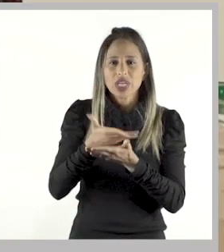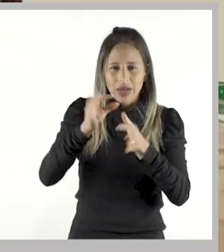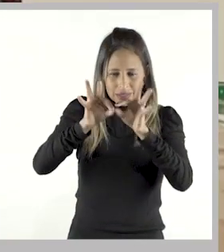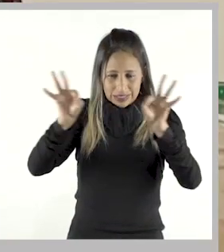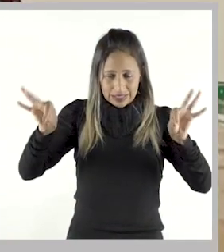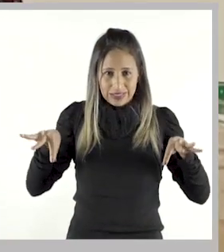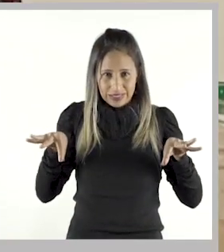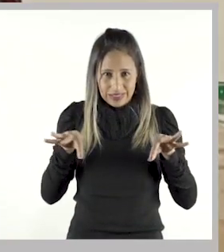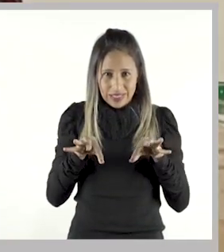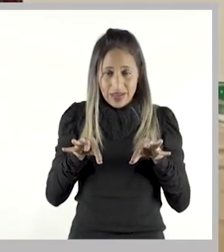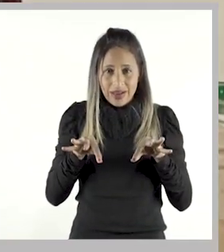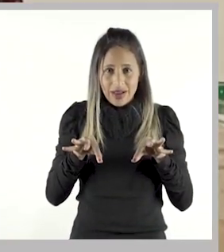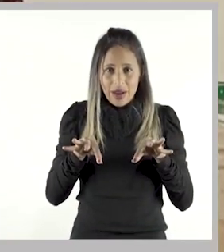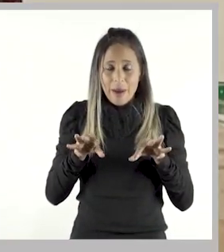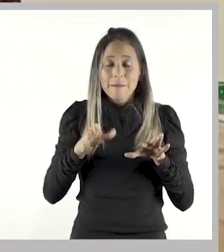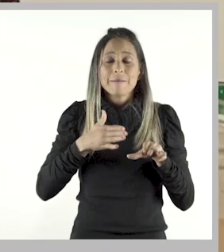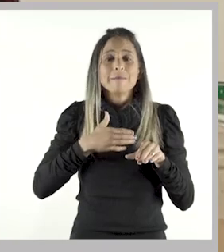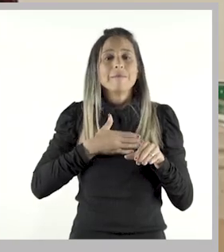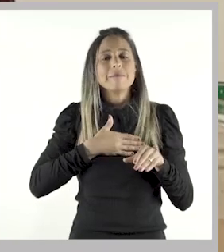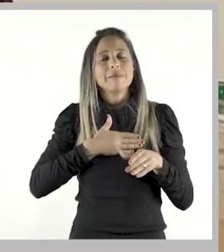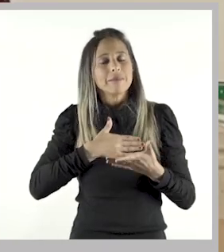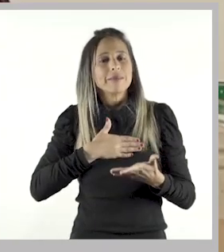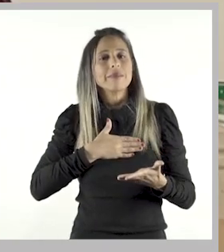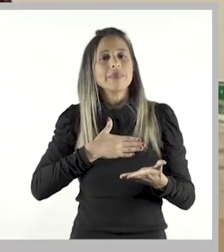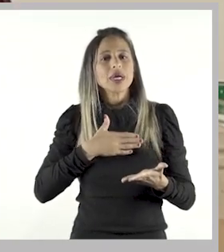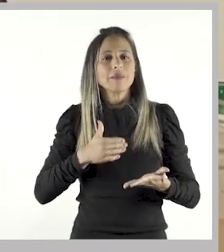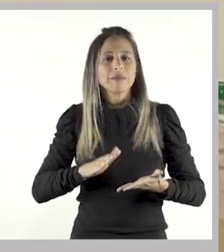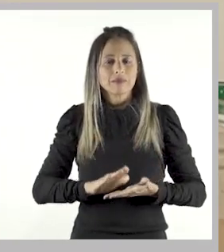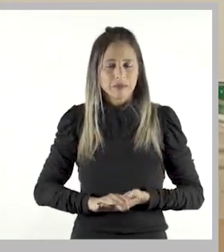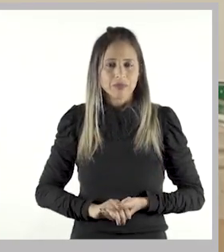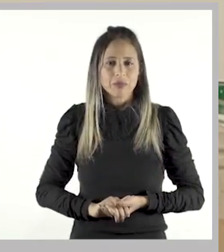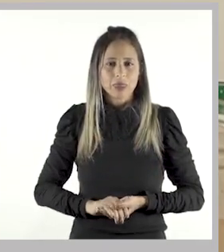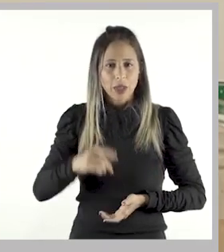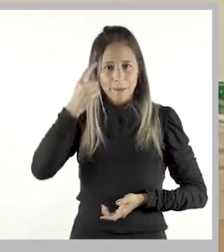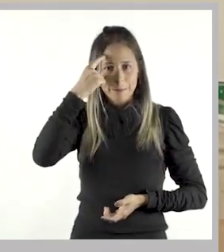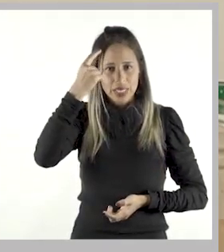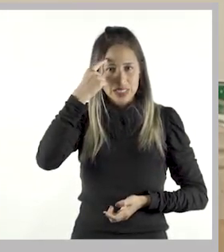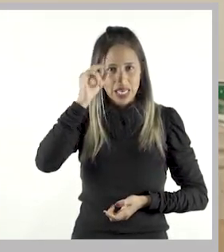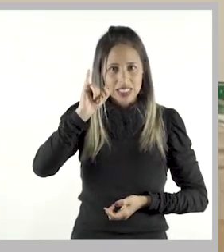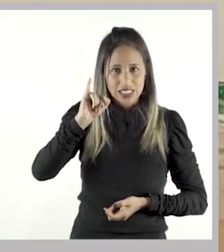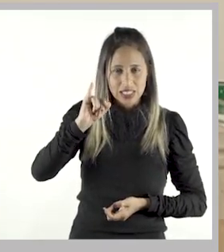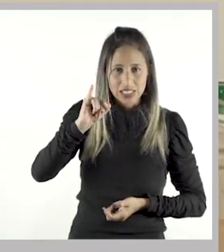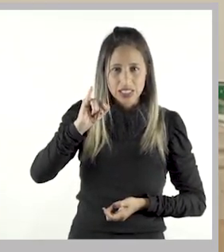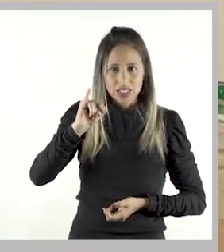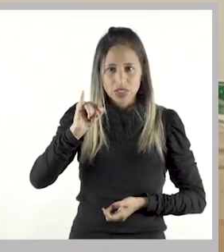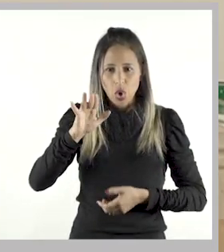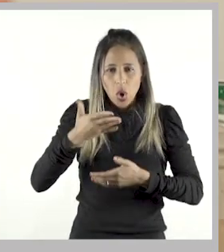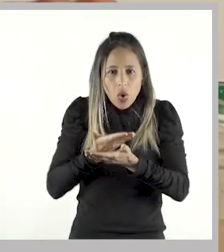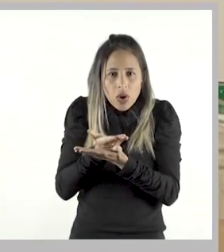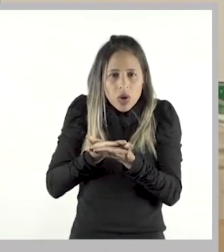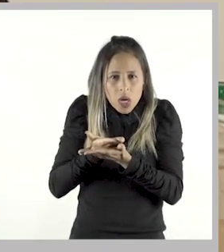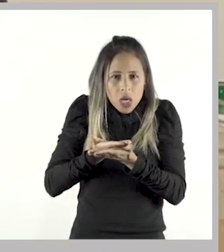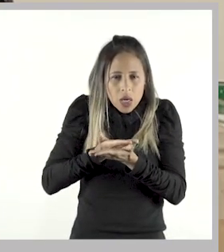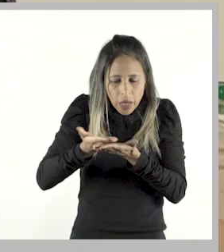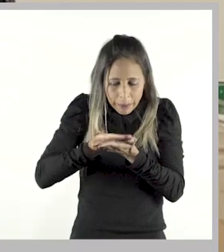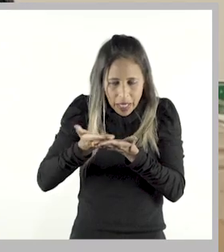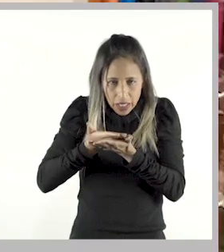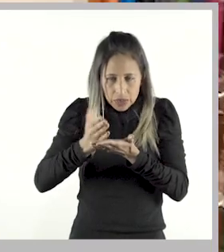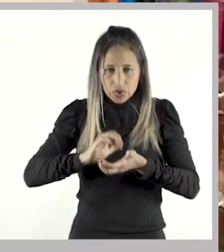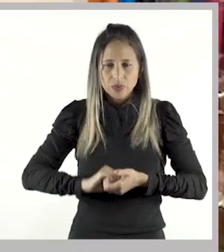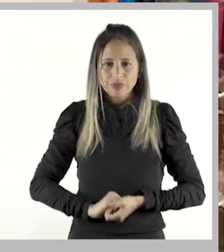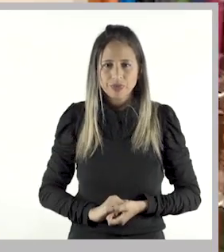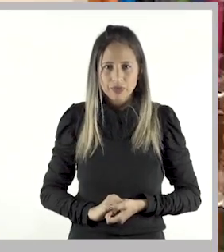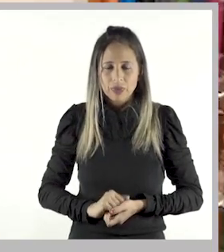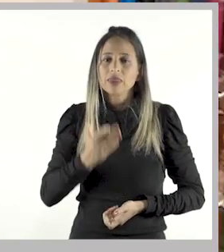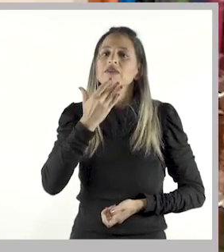vai ser. Eu vou pensar primeiro se eu coloco mais alguma camada embaixo. Então, eu vou começar a colorir.